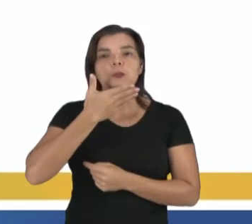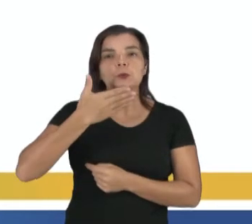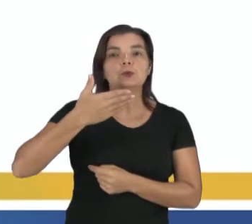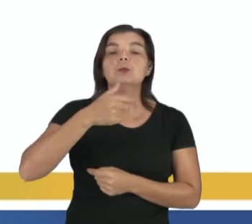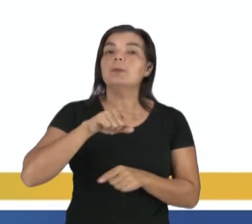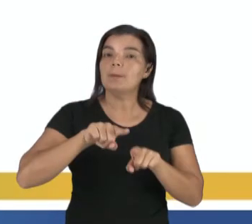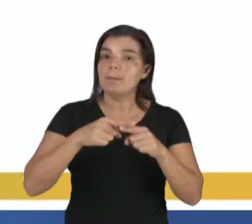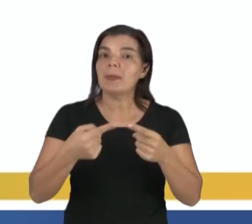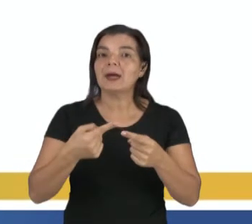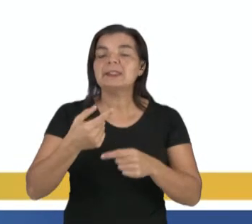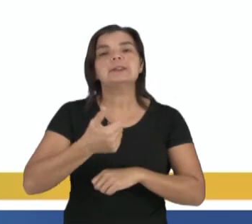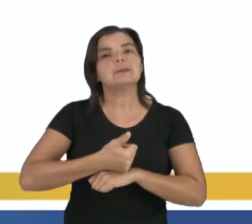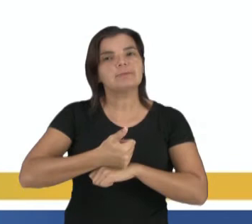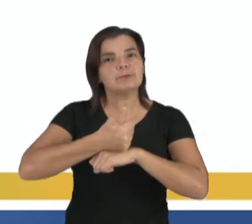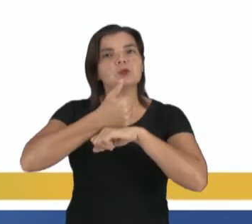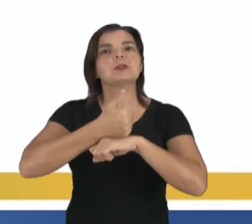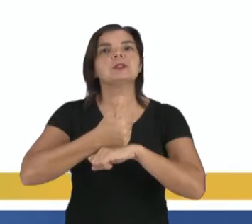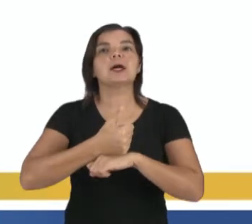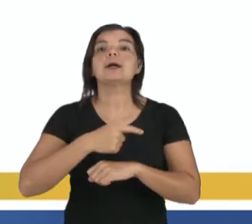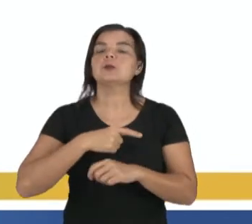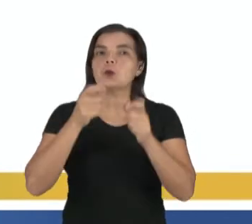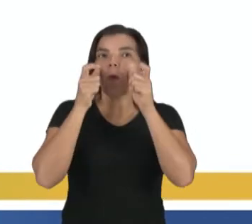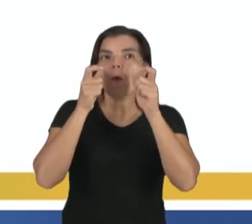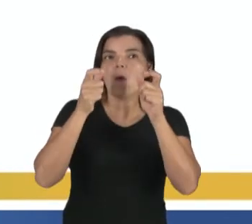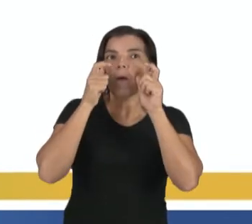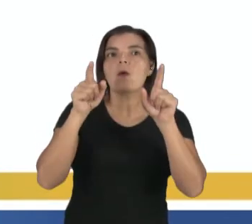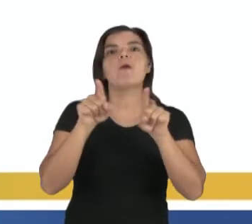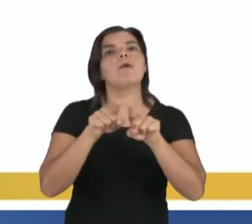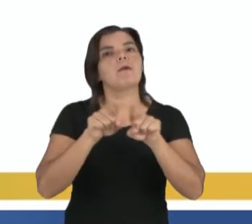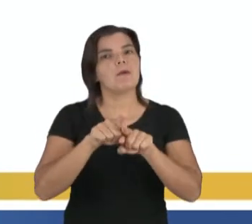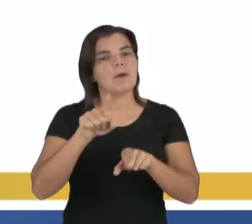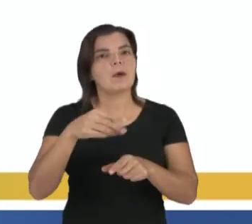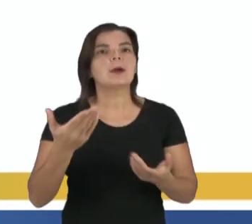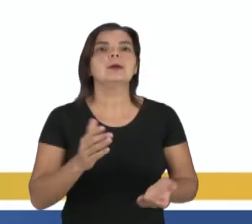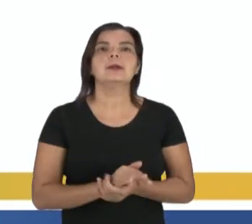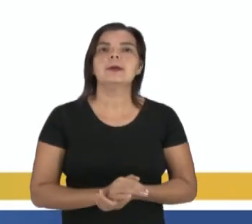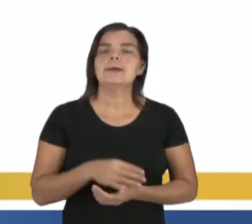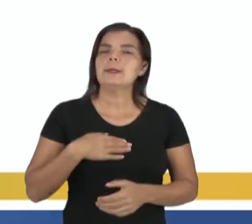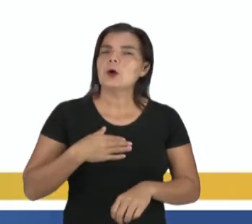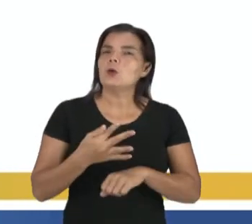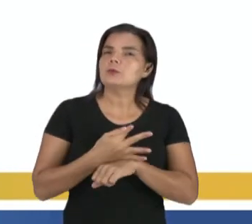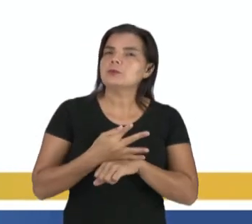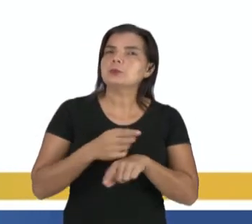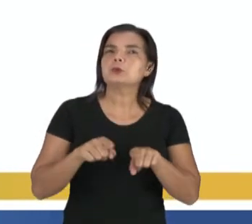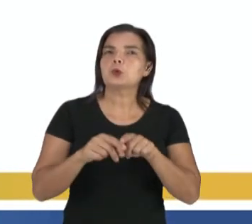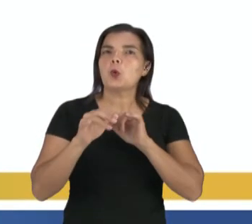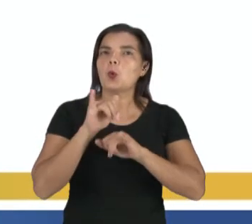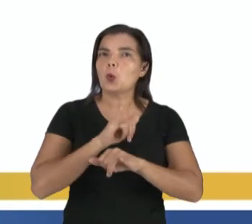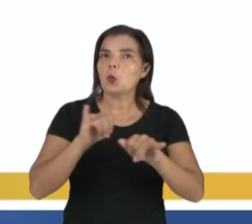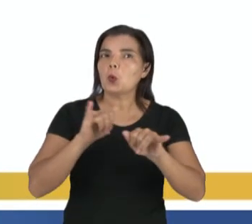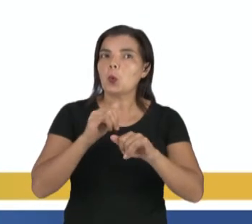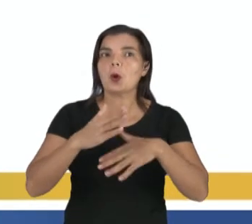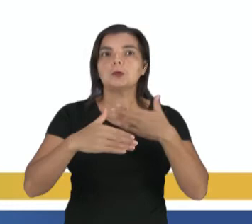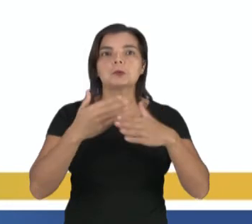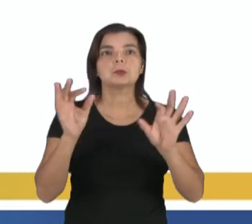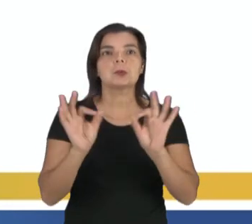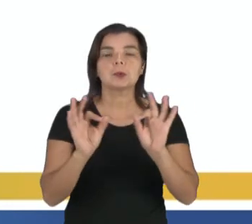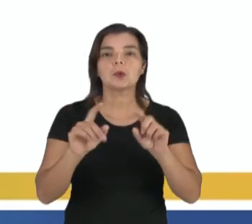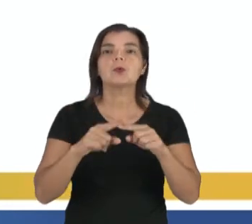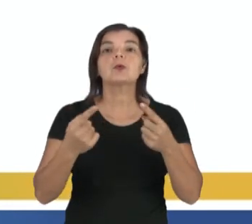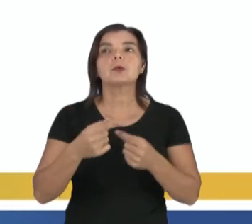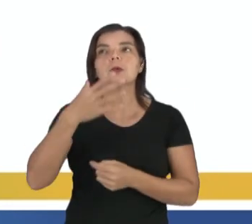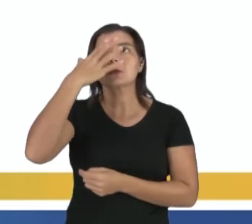ele será. Assim, dizer o que é óbvio ou insistir numa informação e não desenvolvê-la,